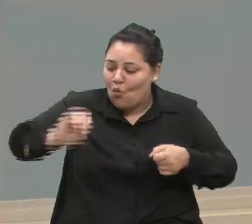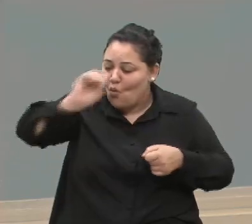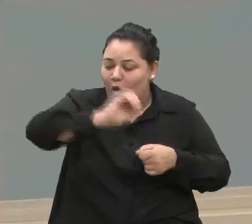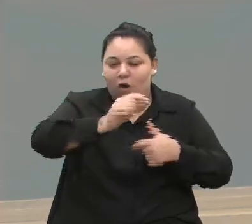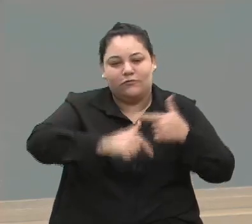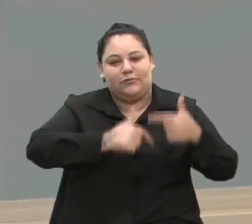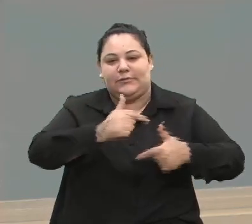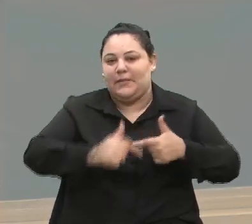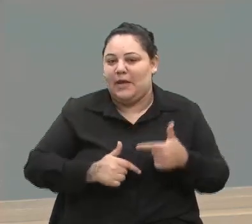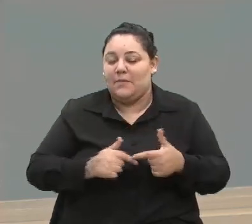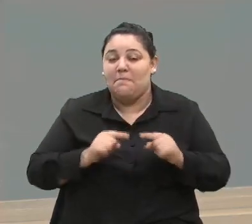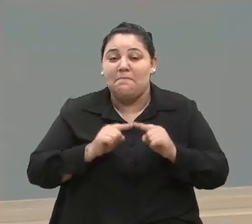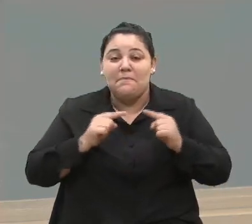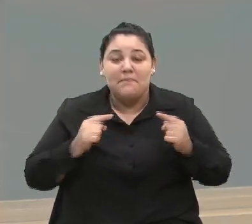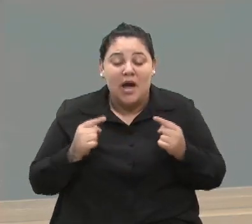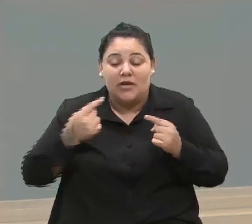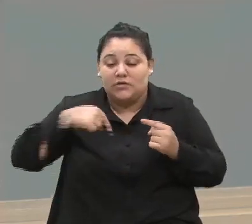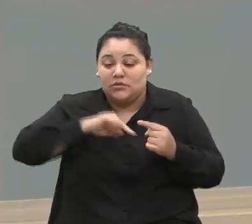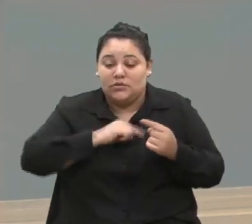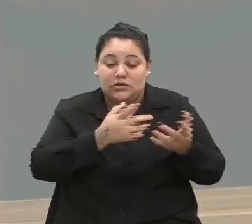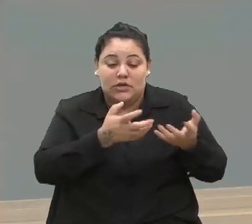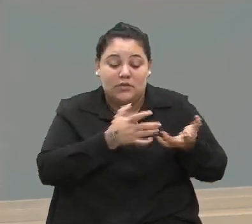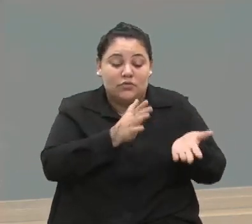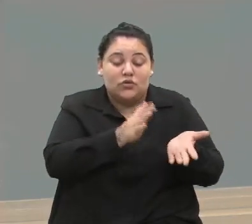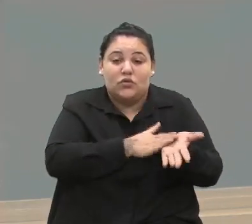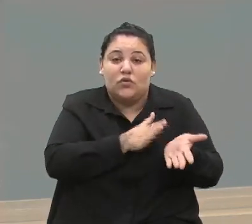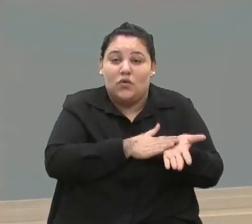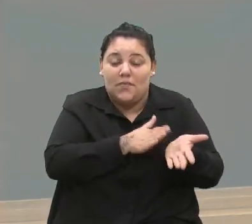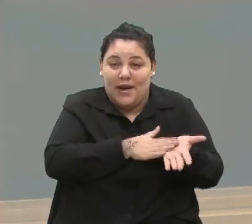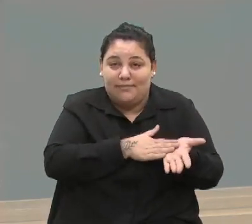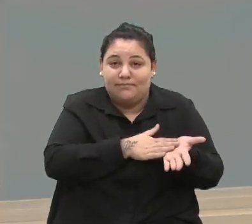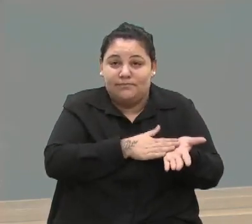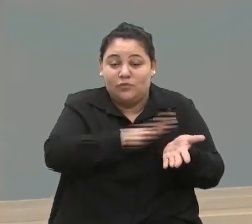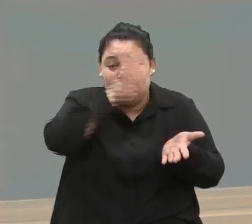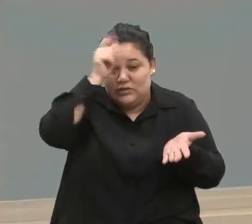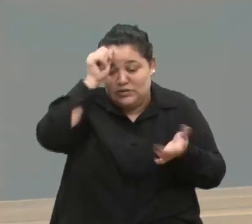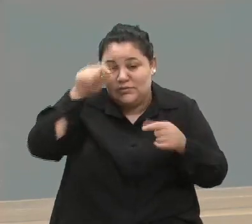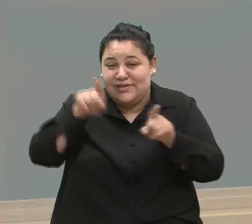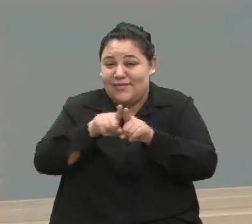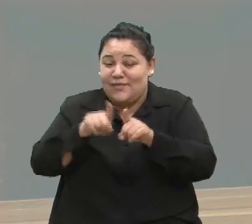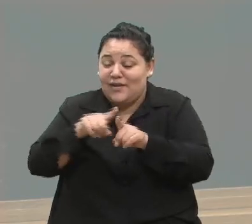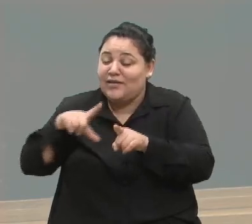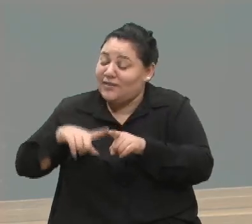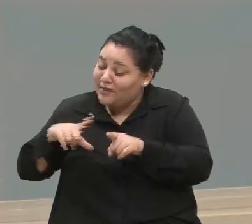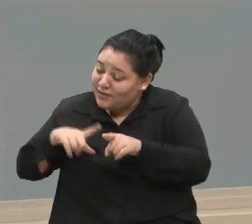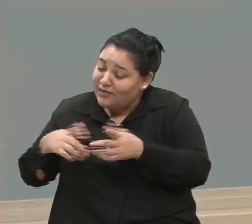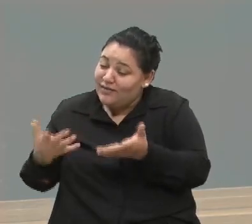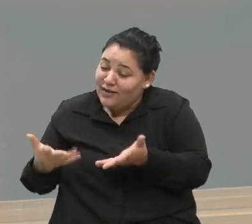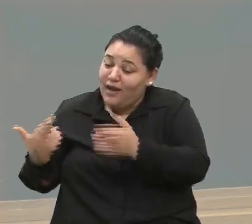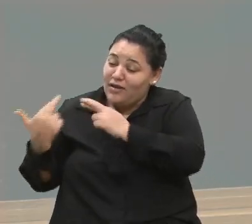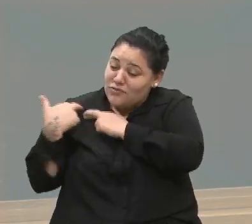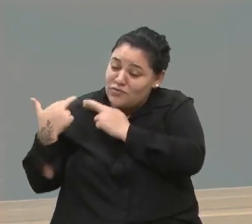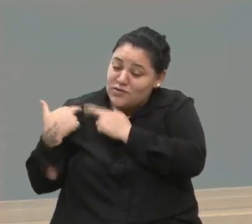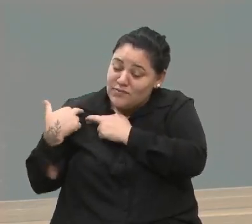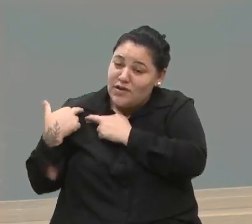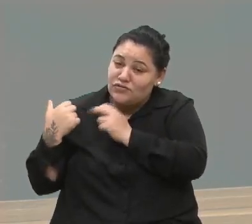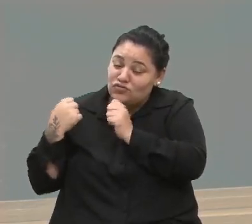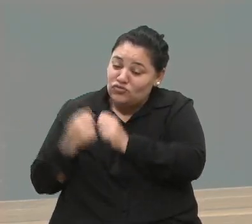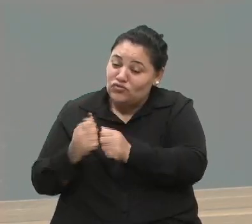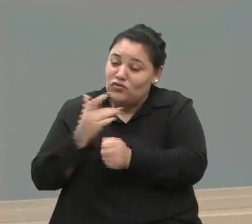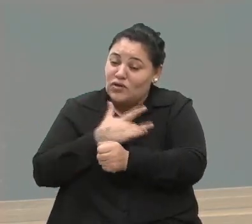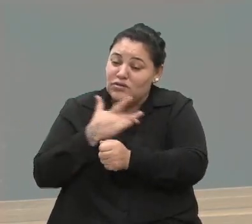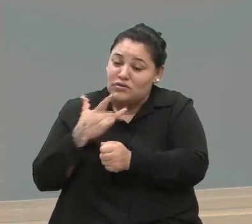excelência, mas nós queremos cobrar do município mais responsabilidade com a saúde